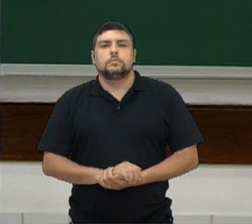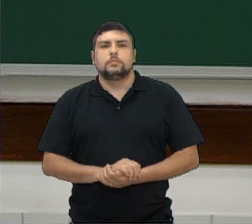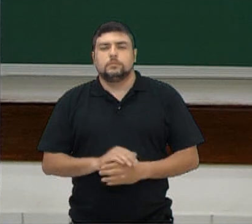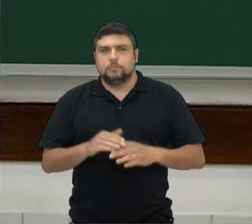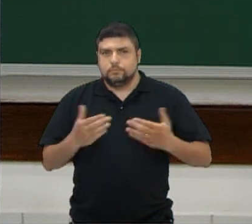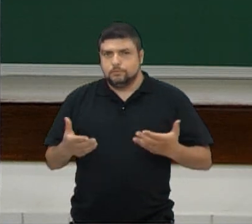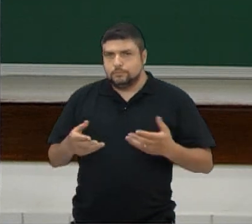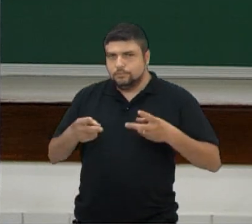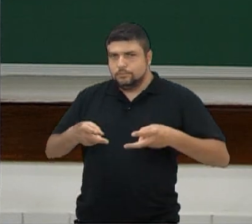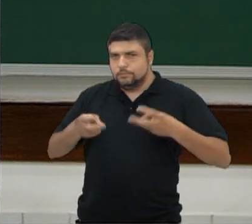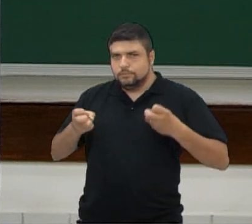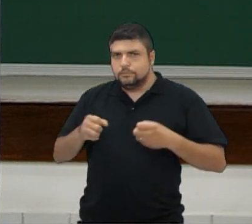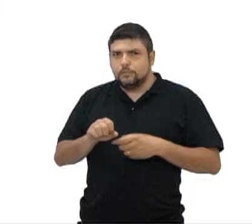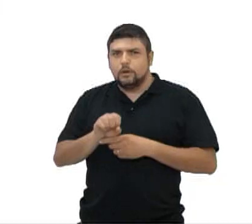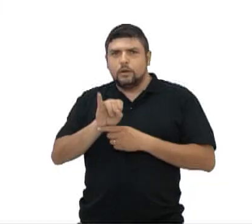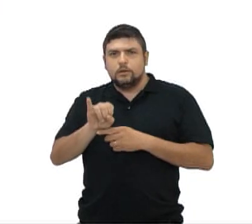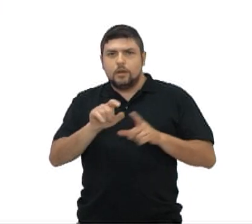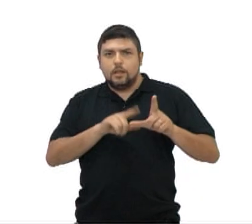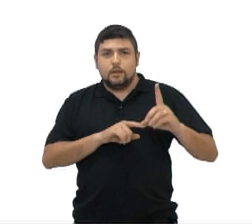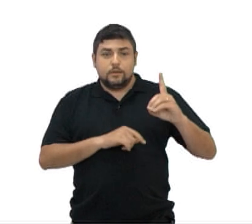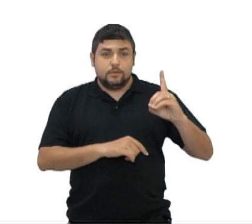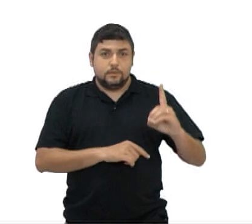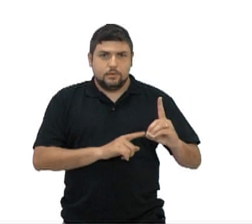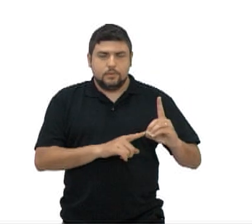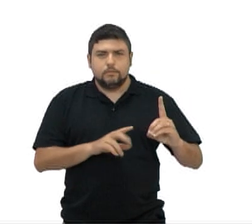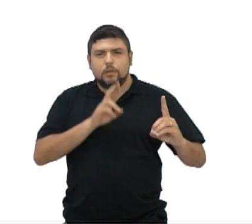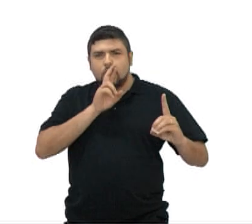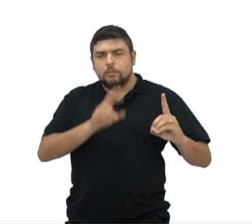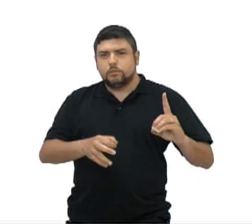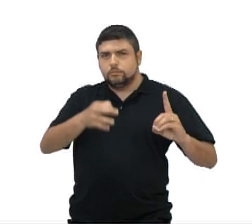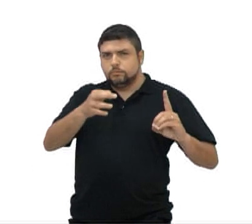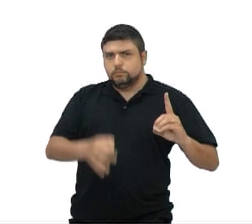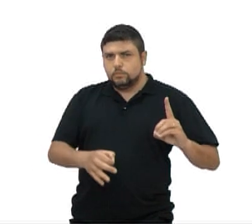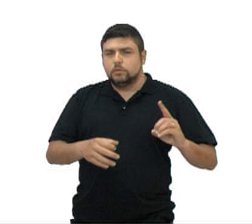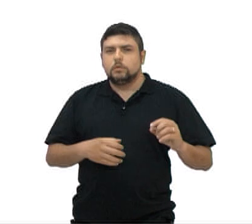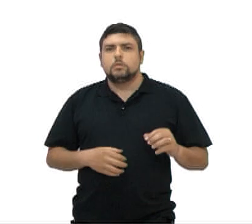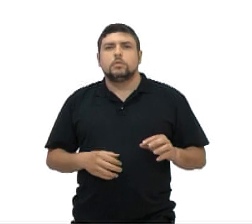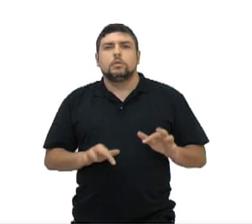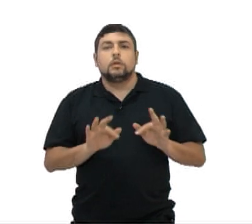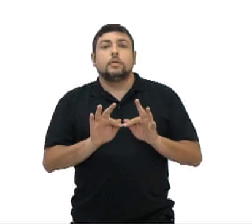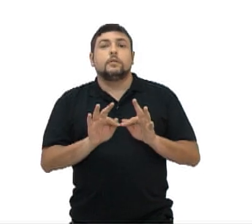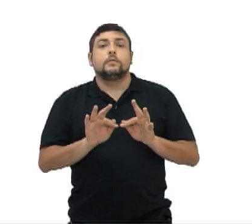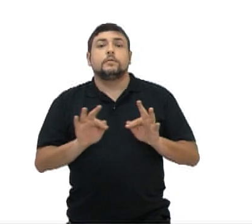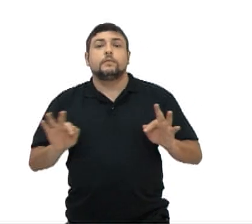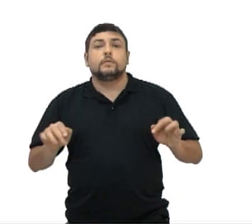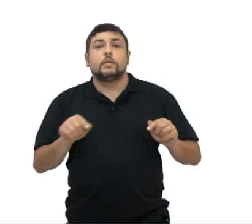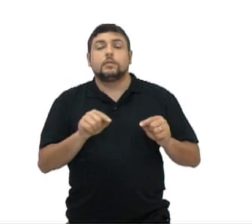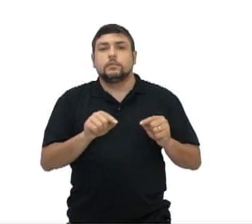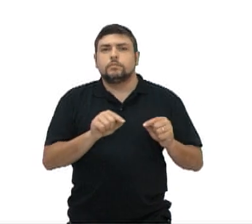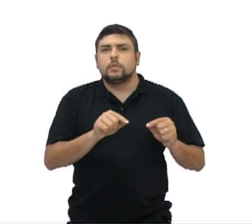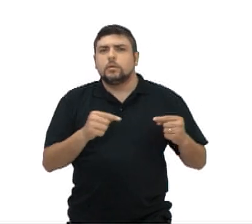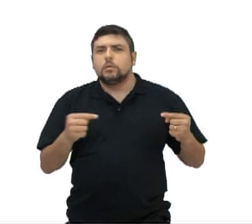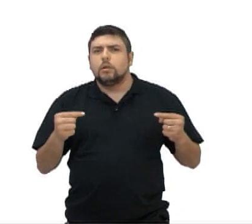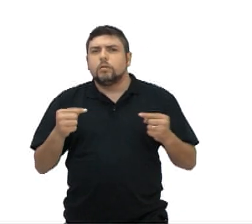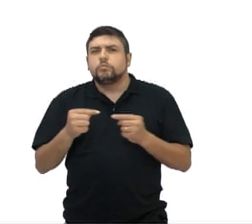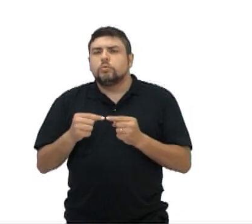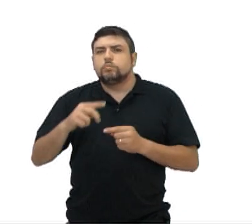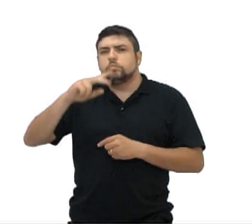Então, olha lá, galera, quem marcou um X na letra D acertou essa questão, né? Então, a frase que deixa claro que se trata de um